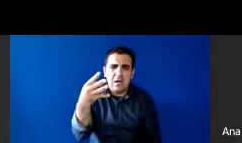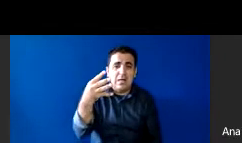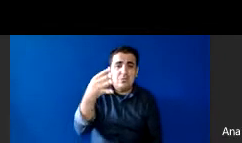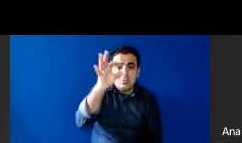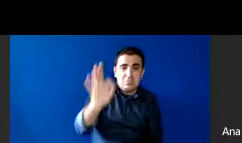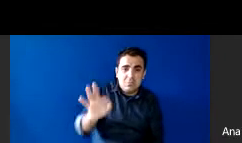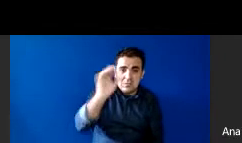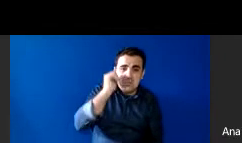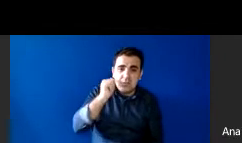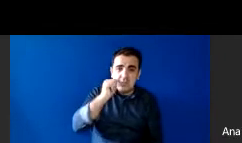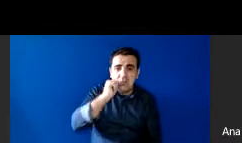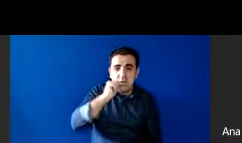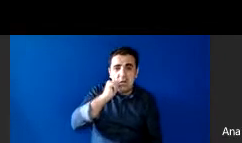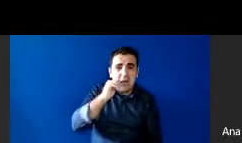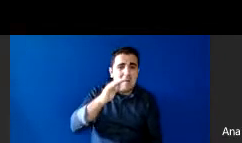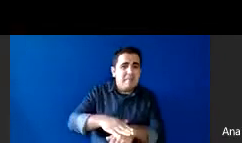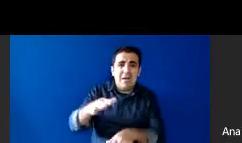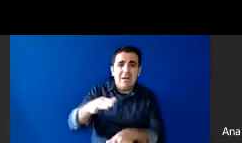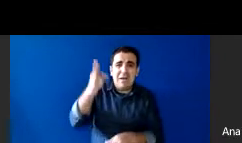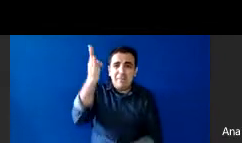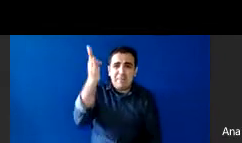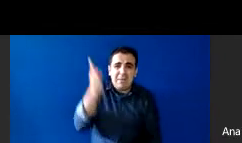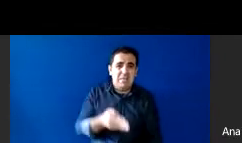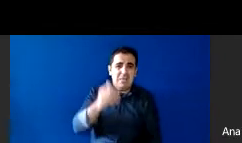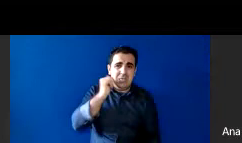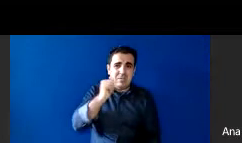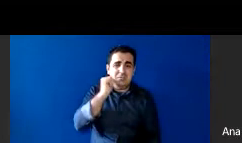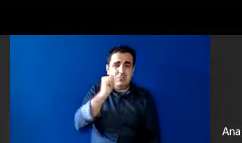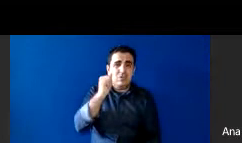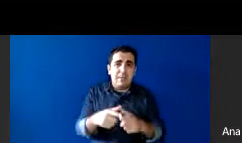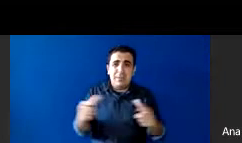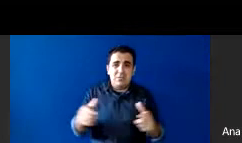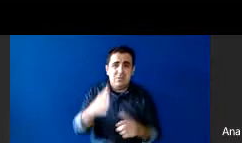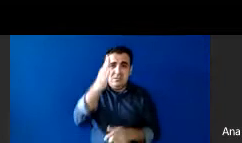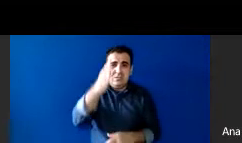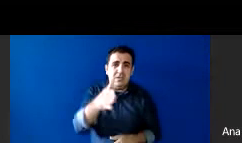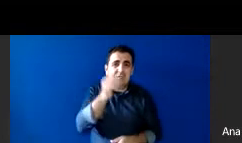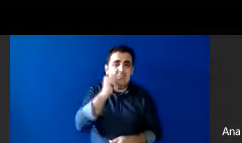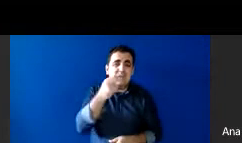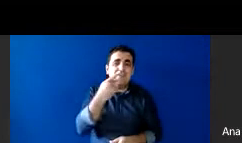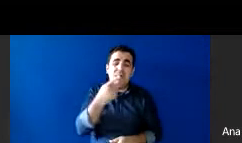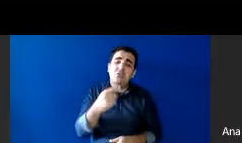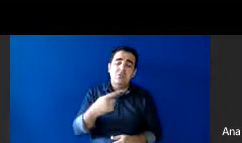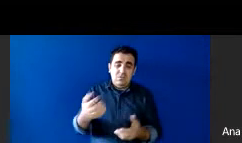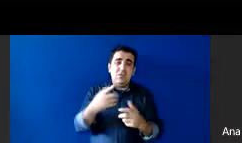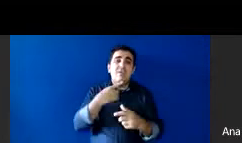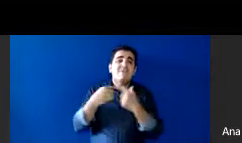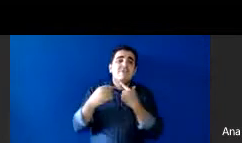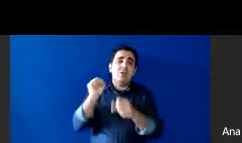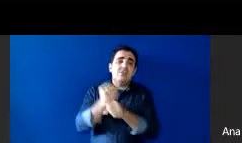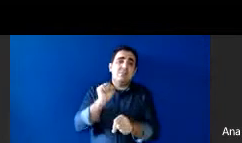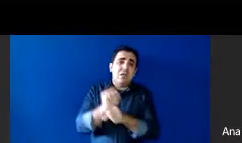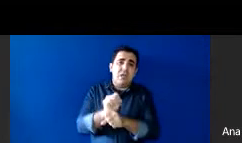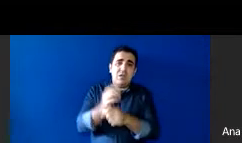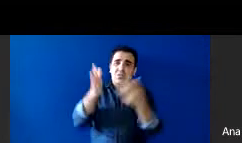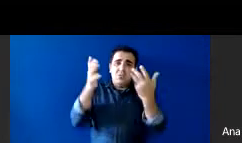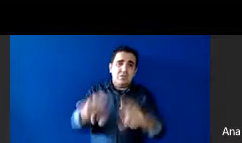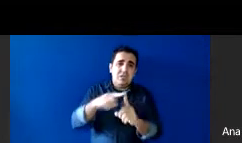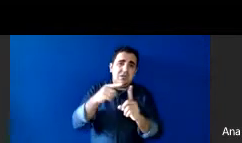55,4% das mulheres, mais da metade, né, disseram que queriam ter esperado mais ou que não queriam ter